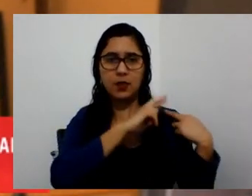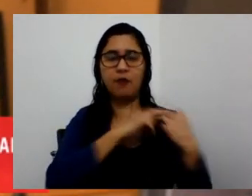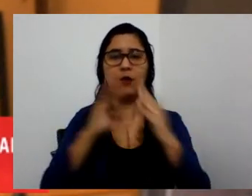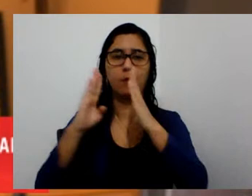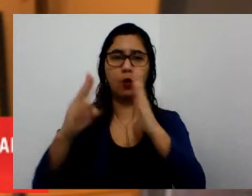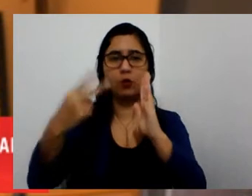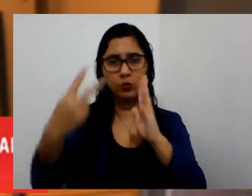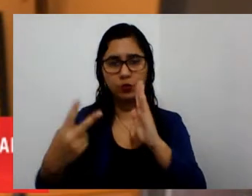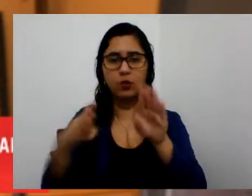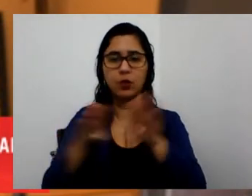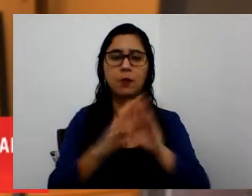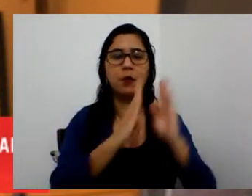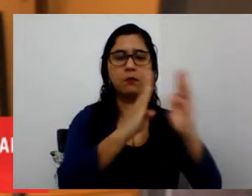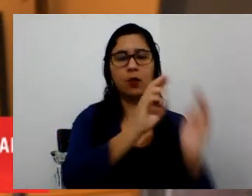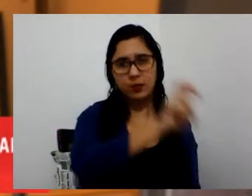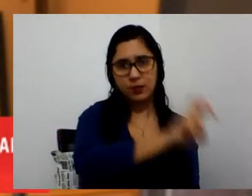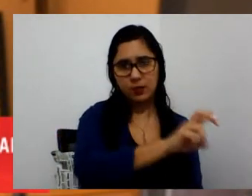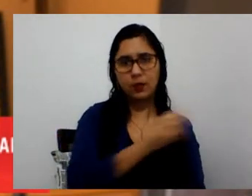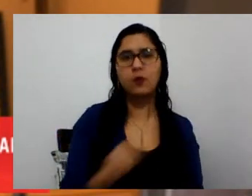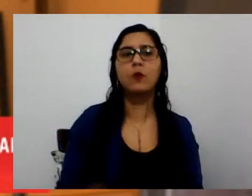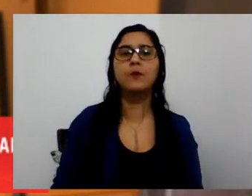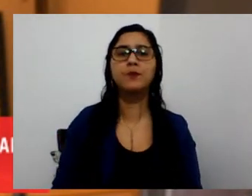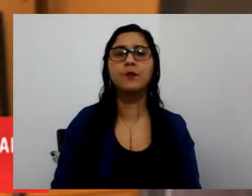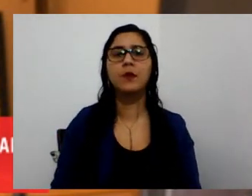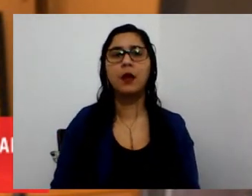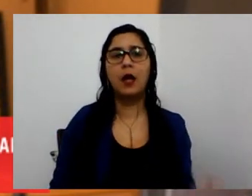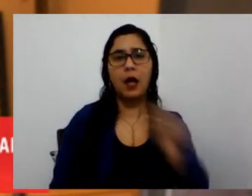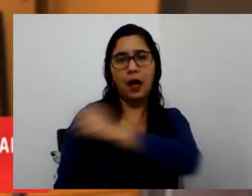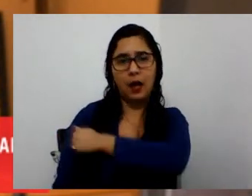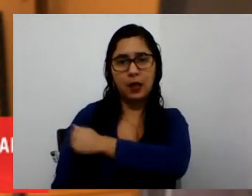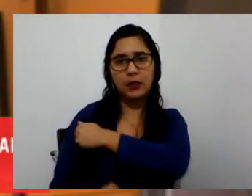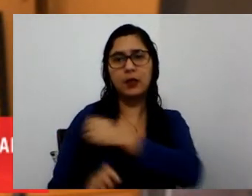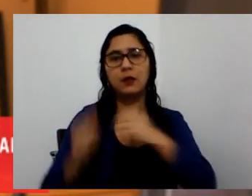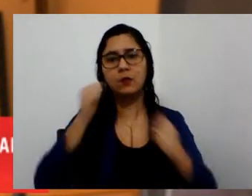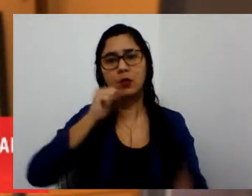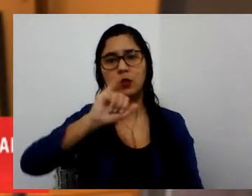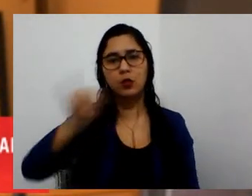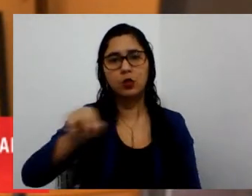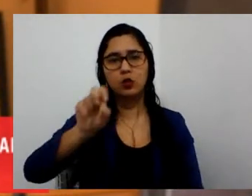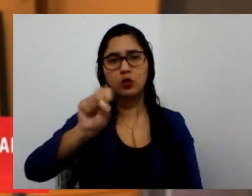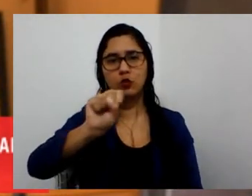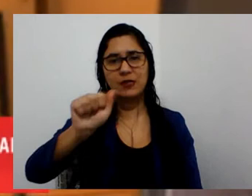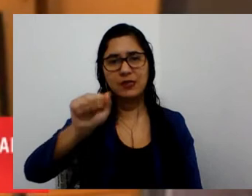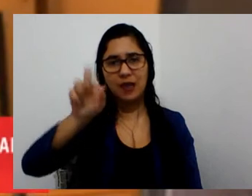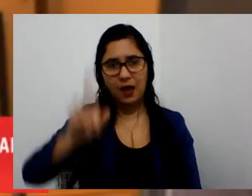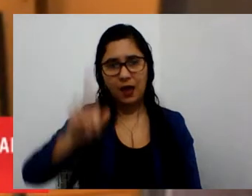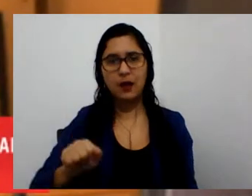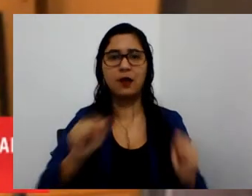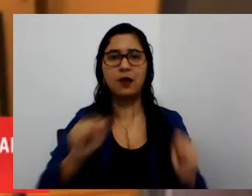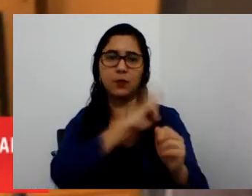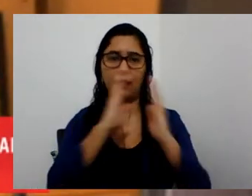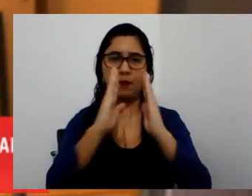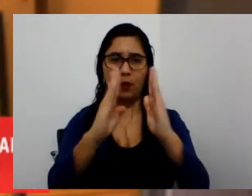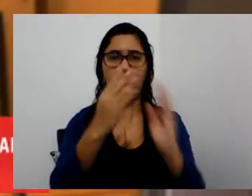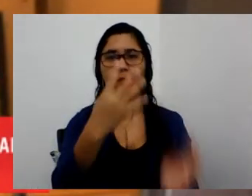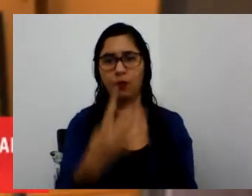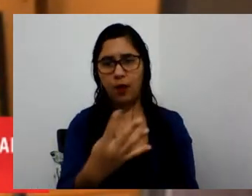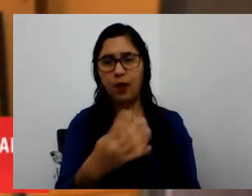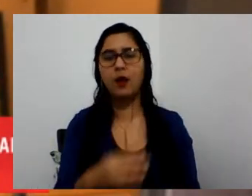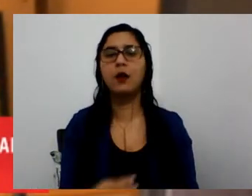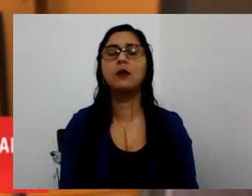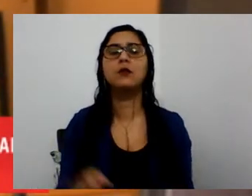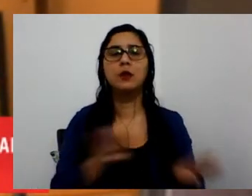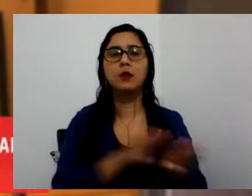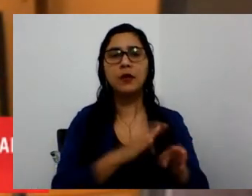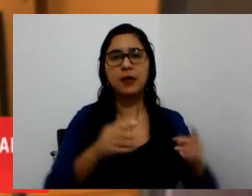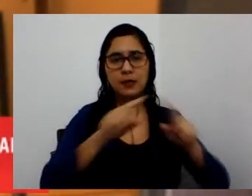bloco 5, a discente Jussara Ribeiro de Oliveira, que ficará responsável pelo bloco 4, e o servidor técnico